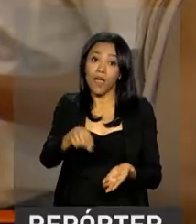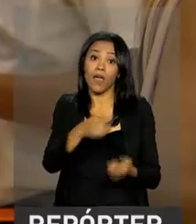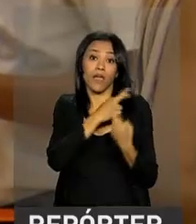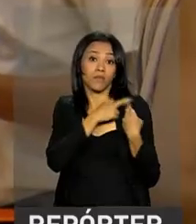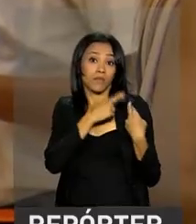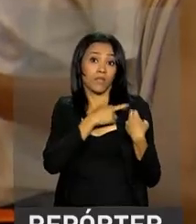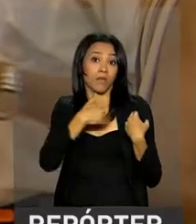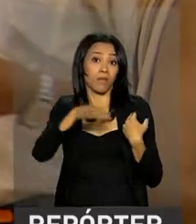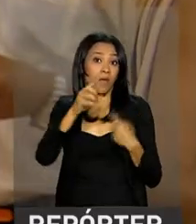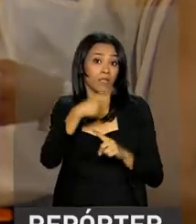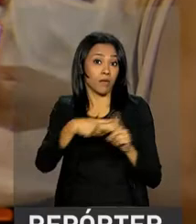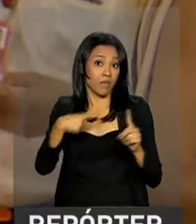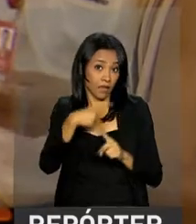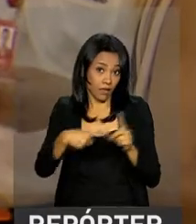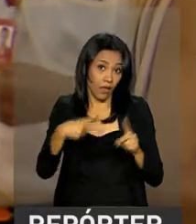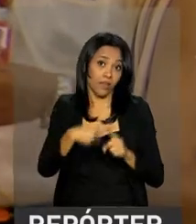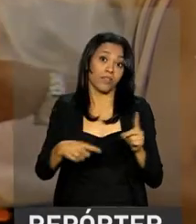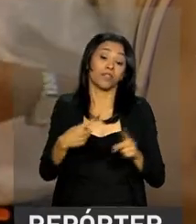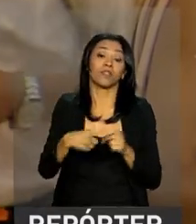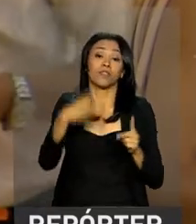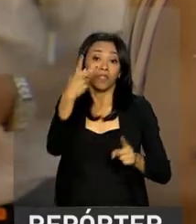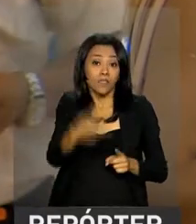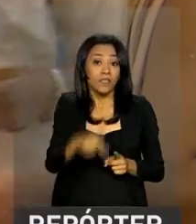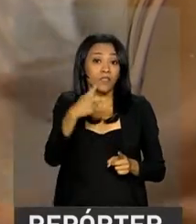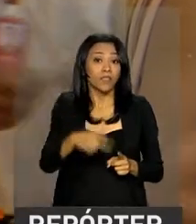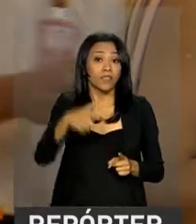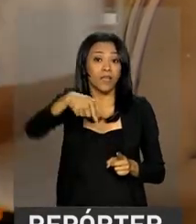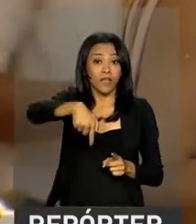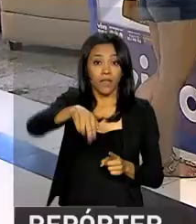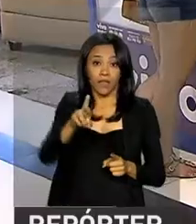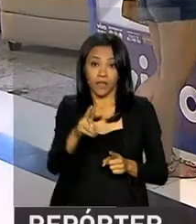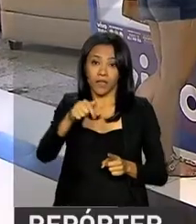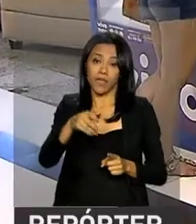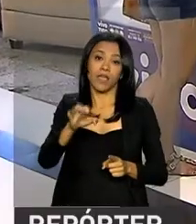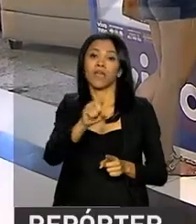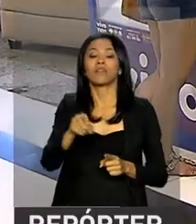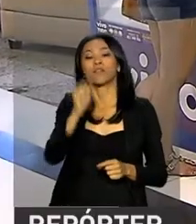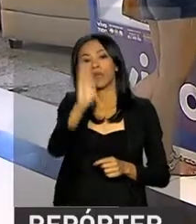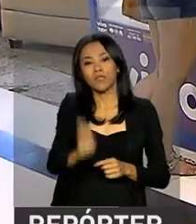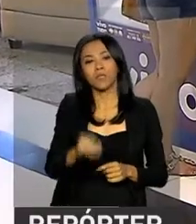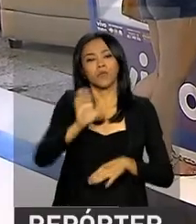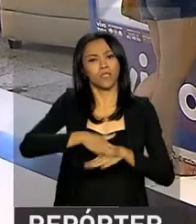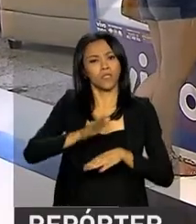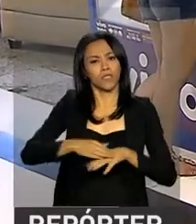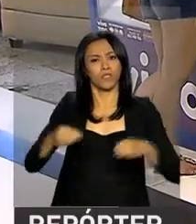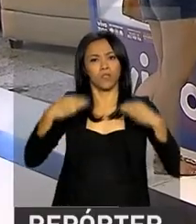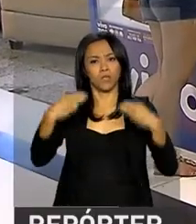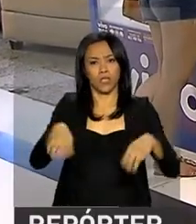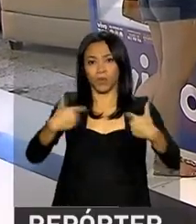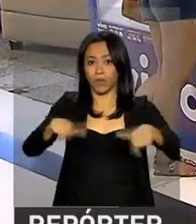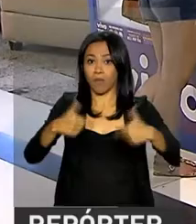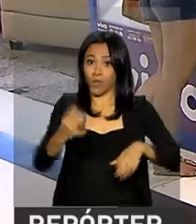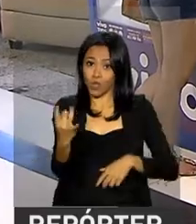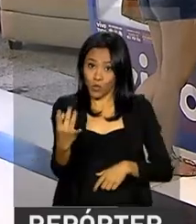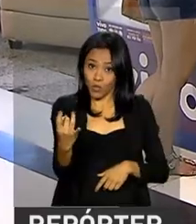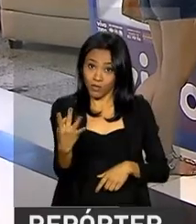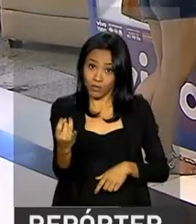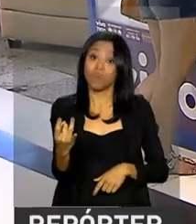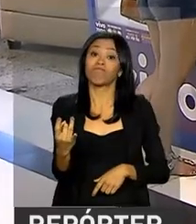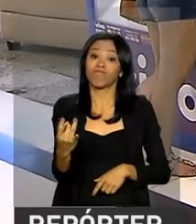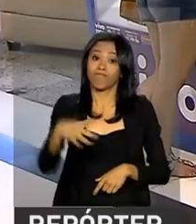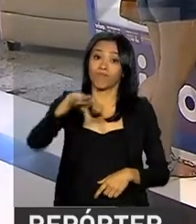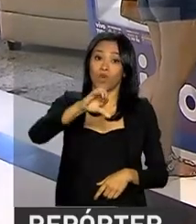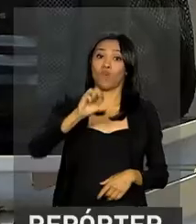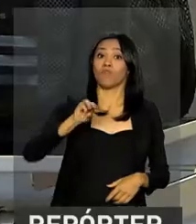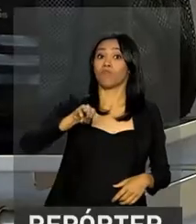todas as riquezas riquezas produzidas no país e ainda de acordo com o ministério do trabalho o comércio sozinho emprega cerca de 9